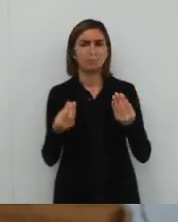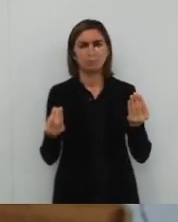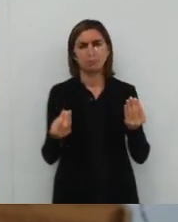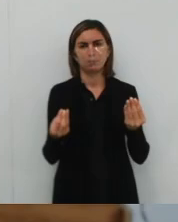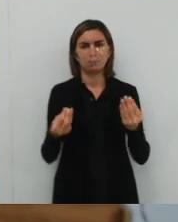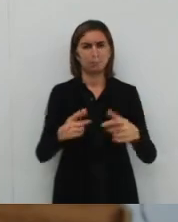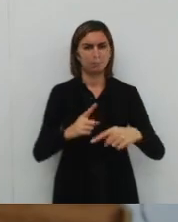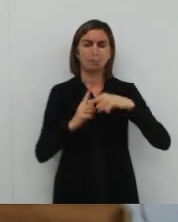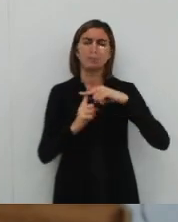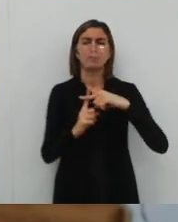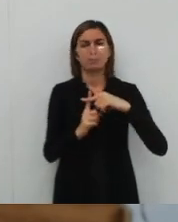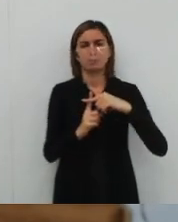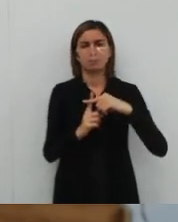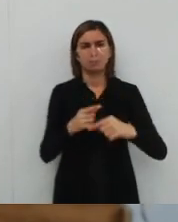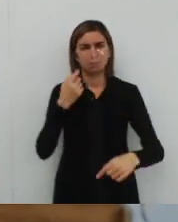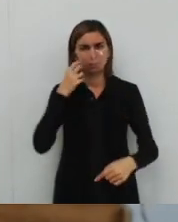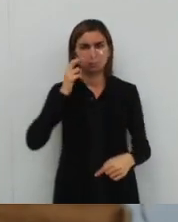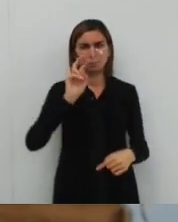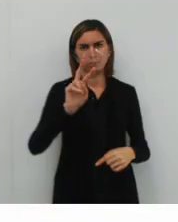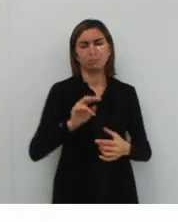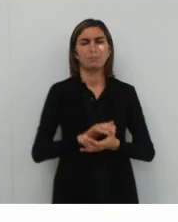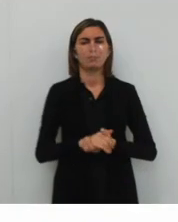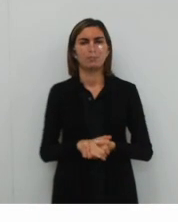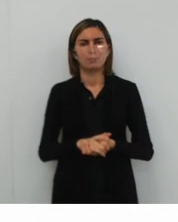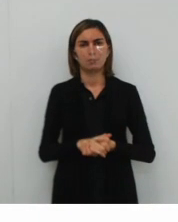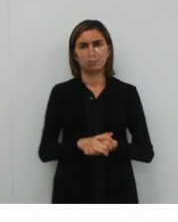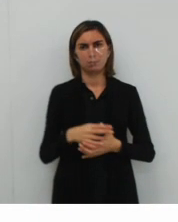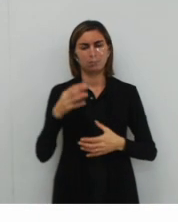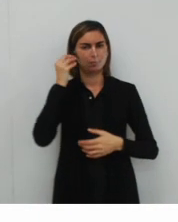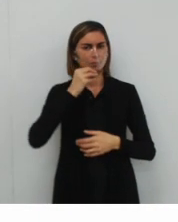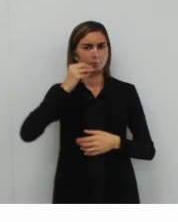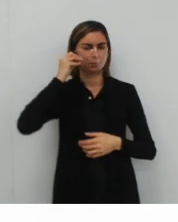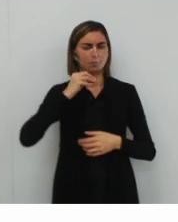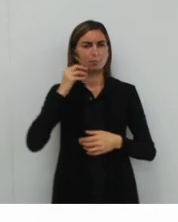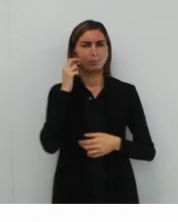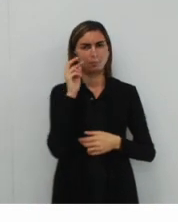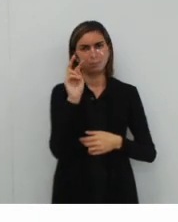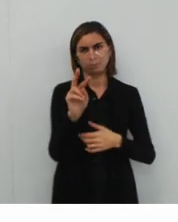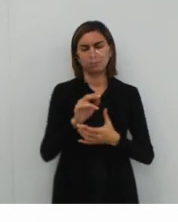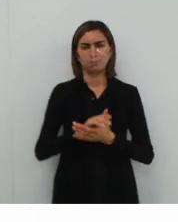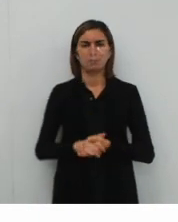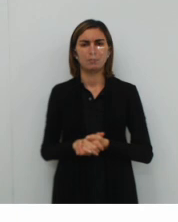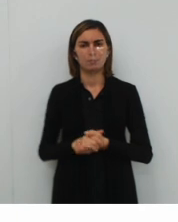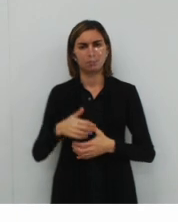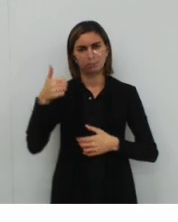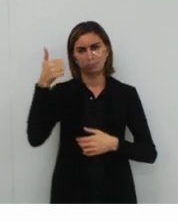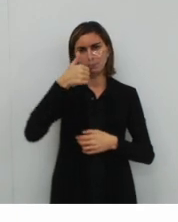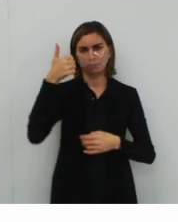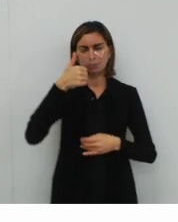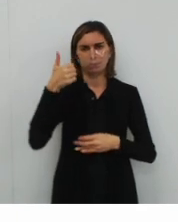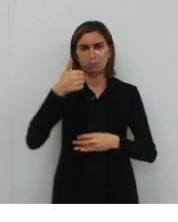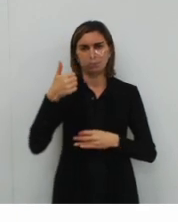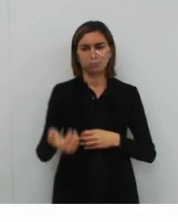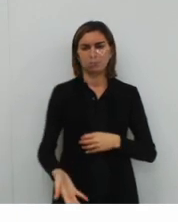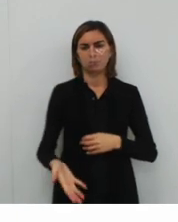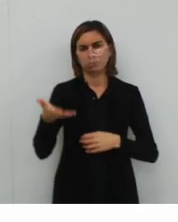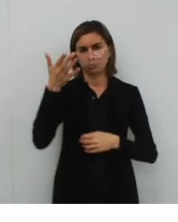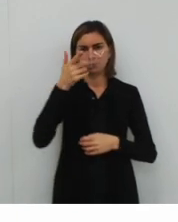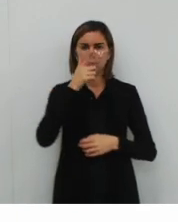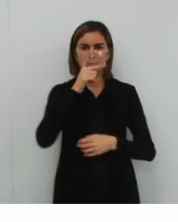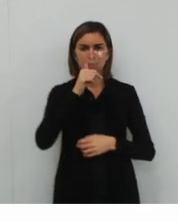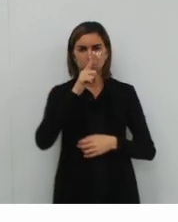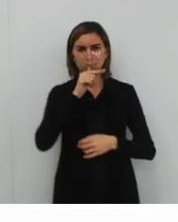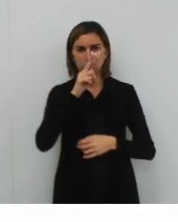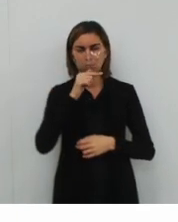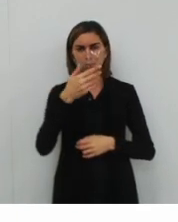assim, positivos. Dá uma olhada aí no slide para a gente tentar ver. Então, ó, primeiro, o elevado consumo da água. Então, nós